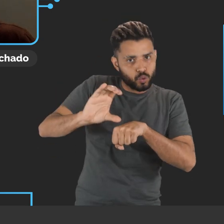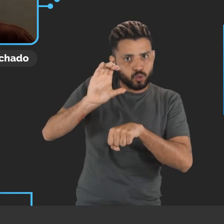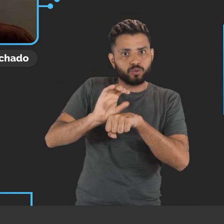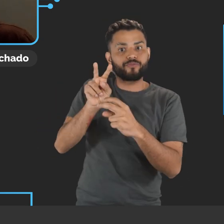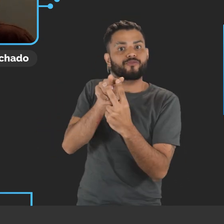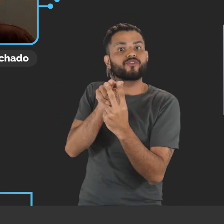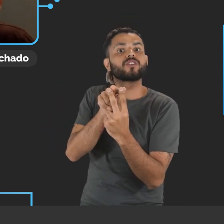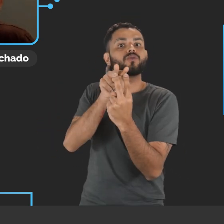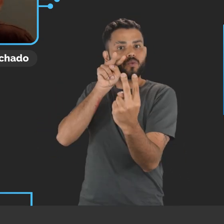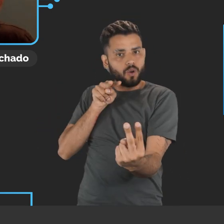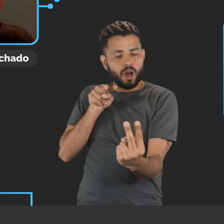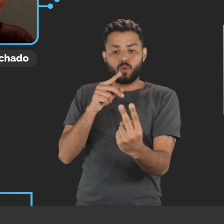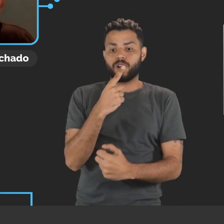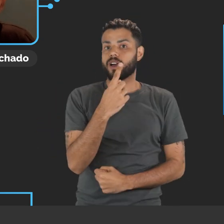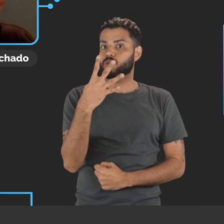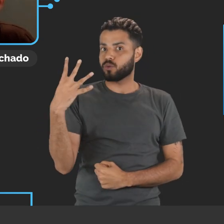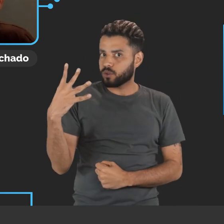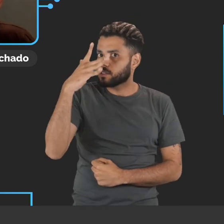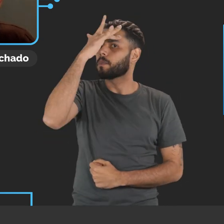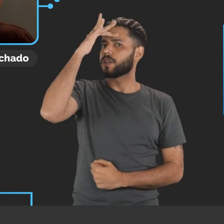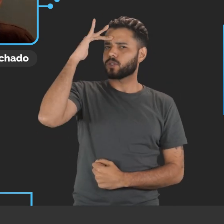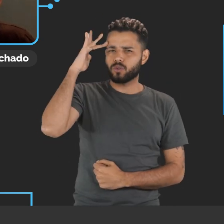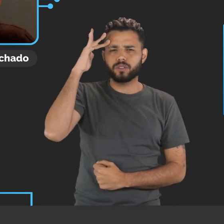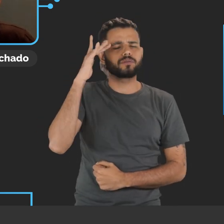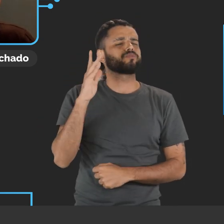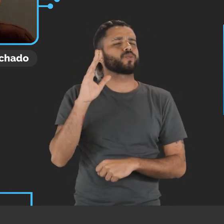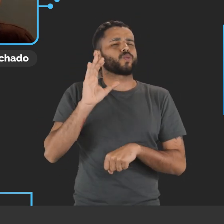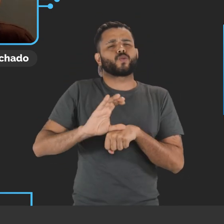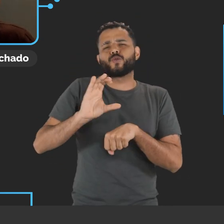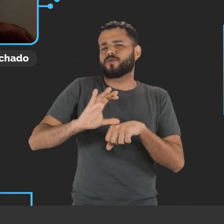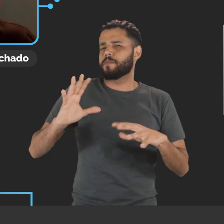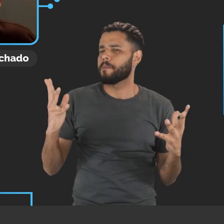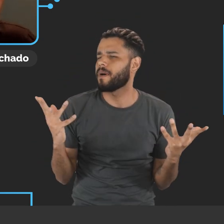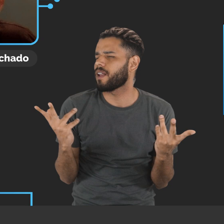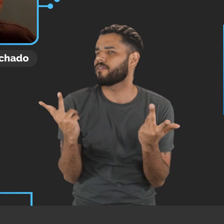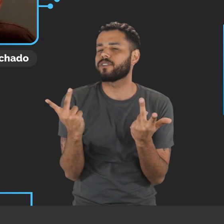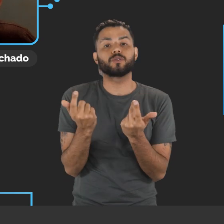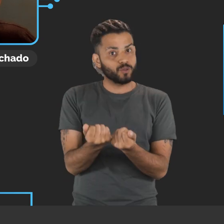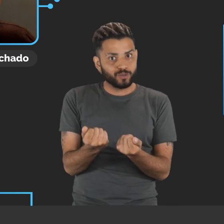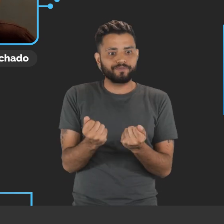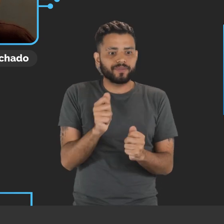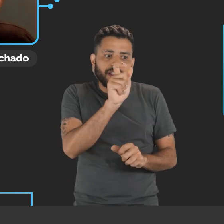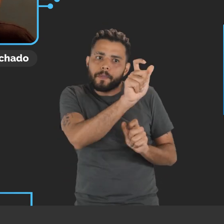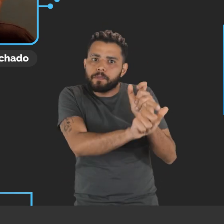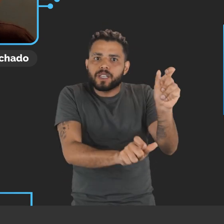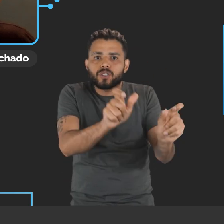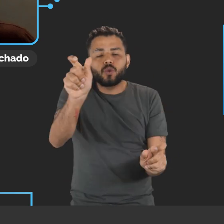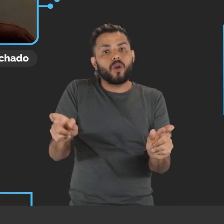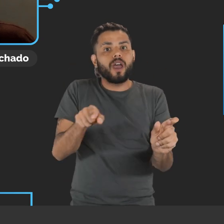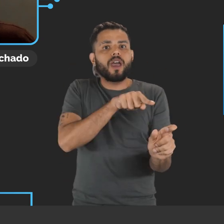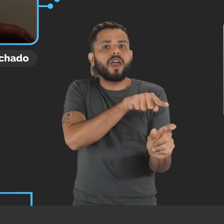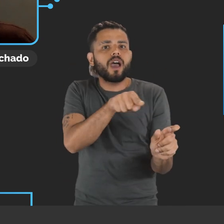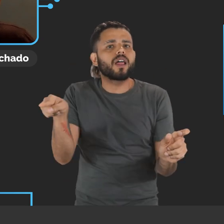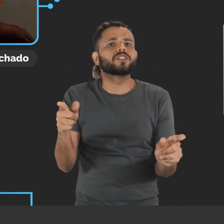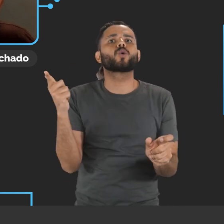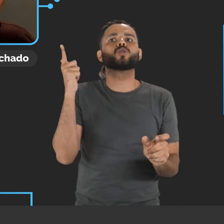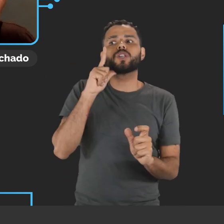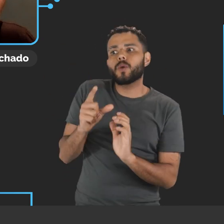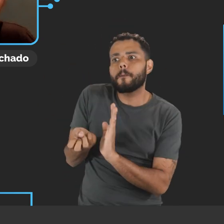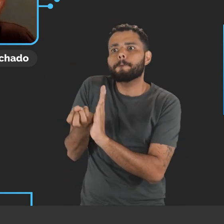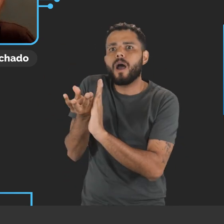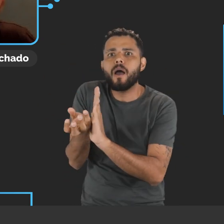online, um workshop online com essas 14 pessoas, e foi incrível, foi sensacional o que essas pessoas